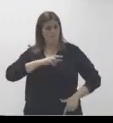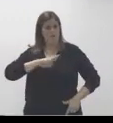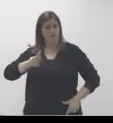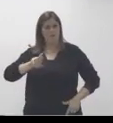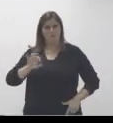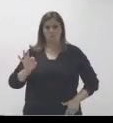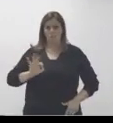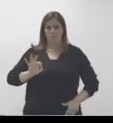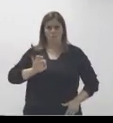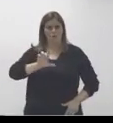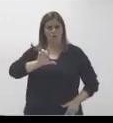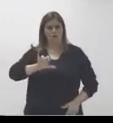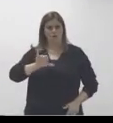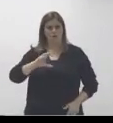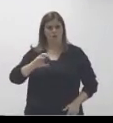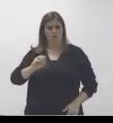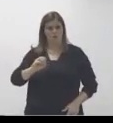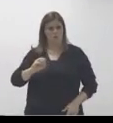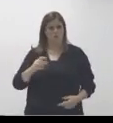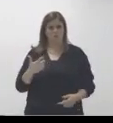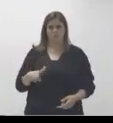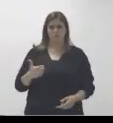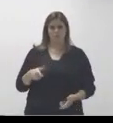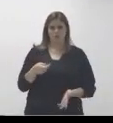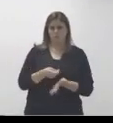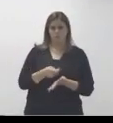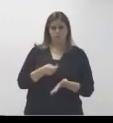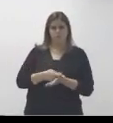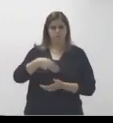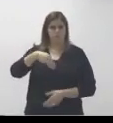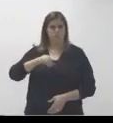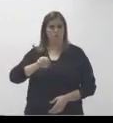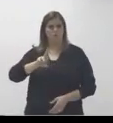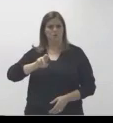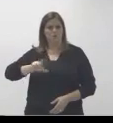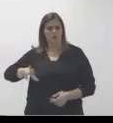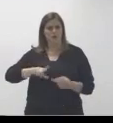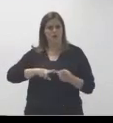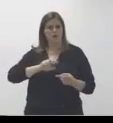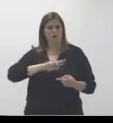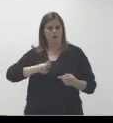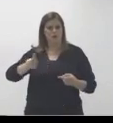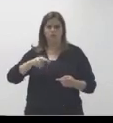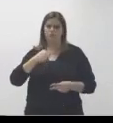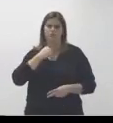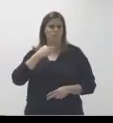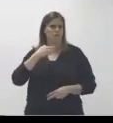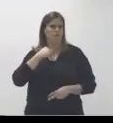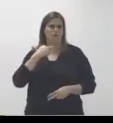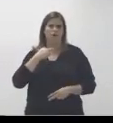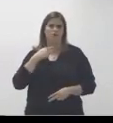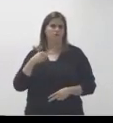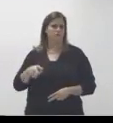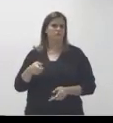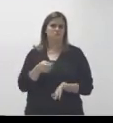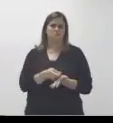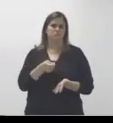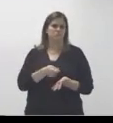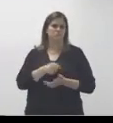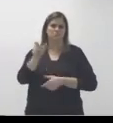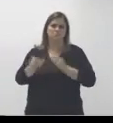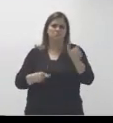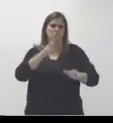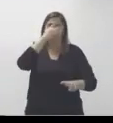morais e as visões religiosas não podem prevalecer sobre as concepções individuais dos indivíduos